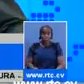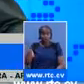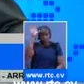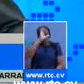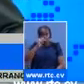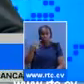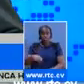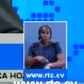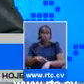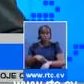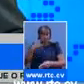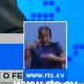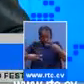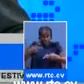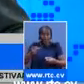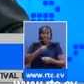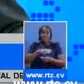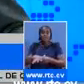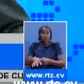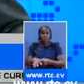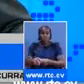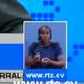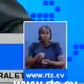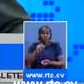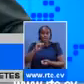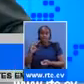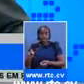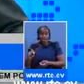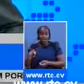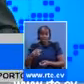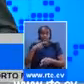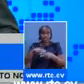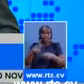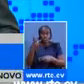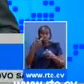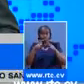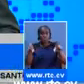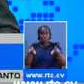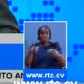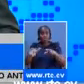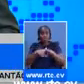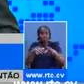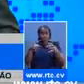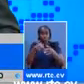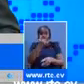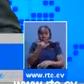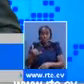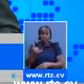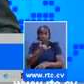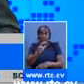E o governo está neste momento a avaliar as ações da ASA e da Eletra. As duas empresas fazem parte de um grupo de 23